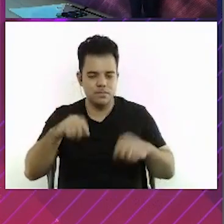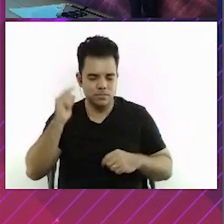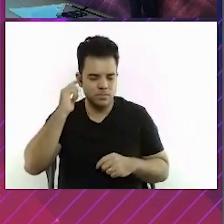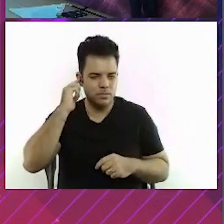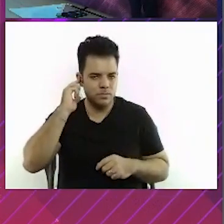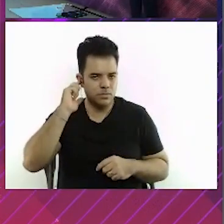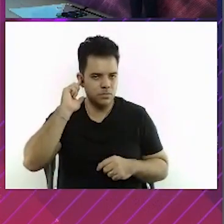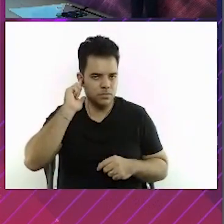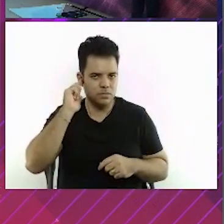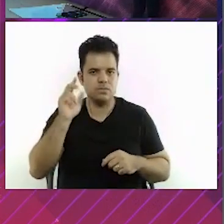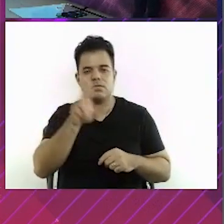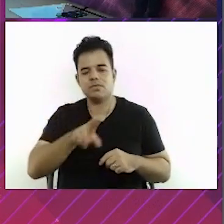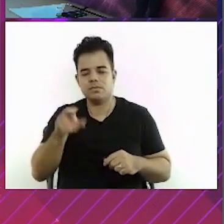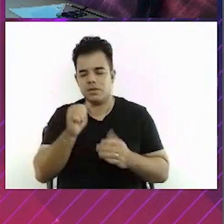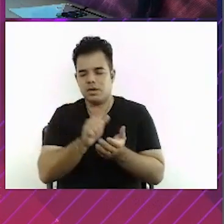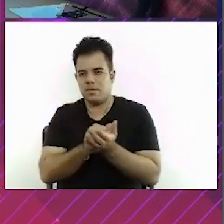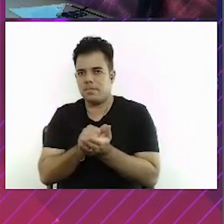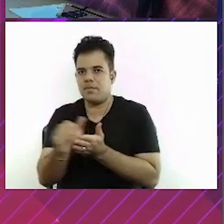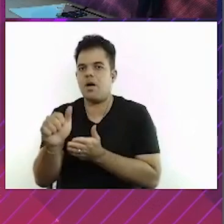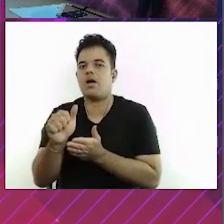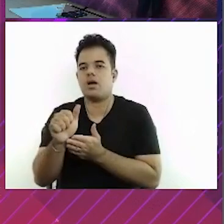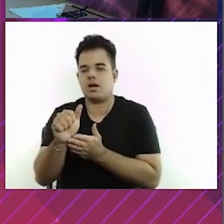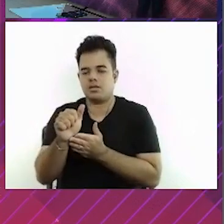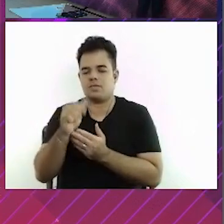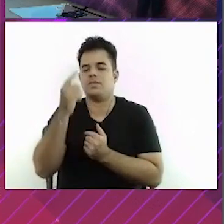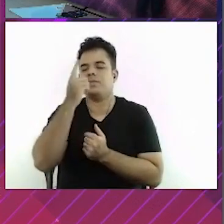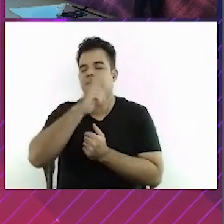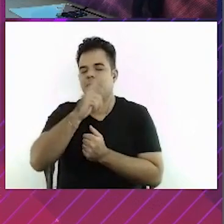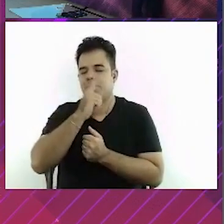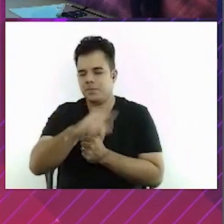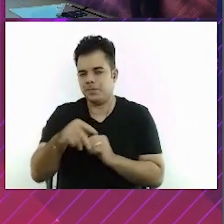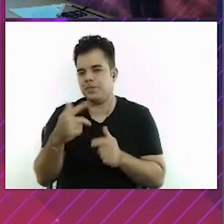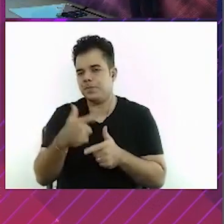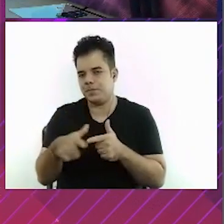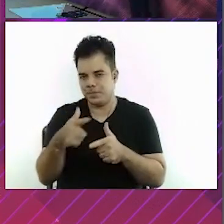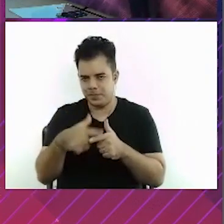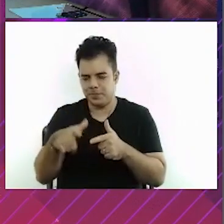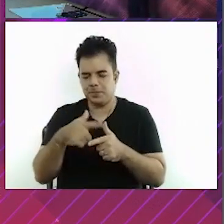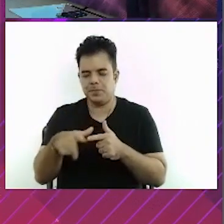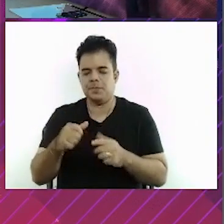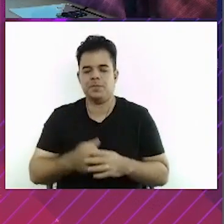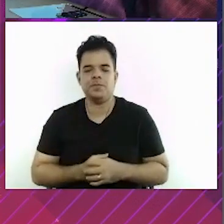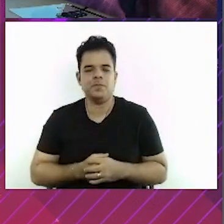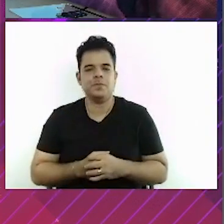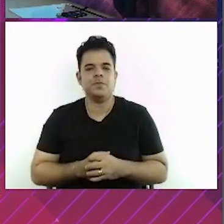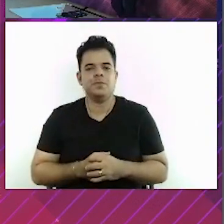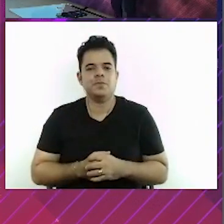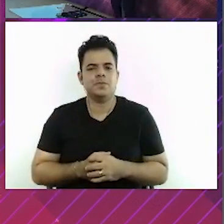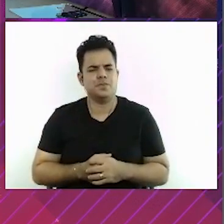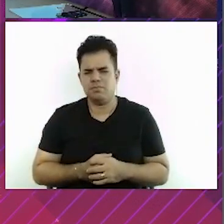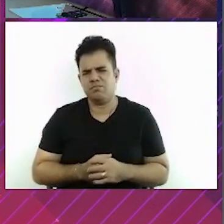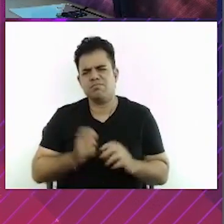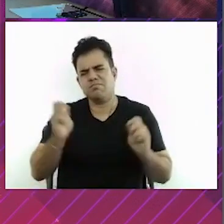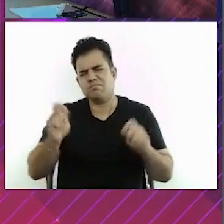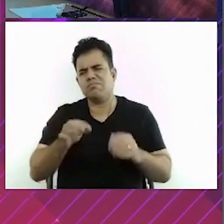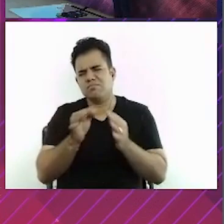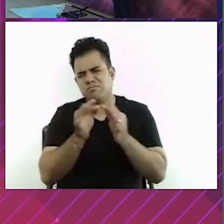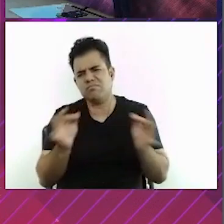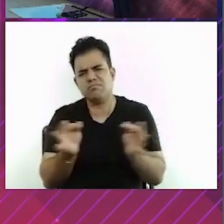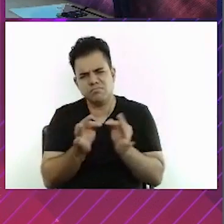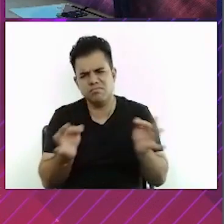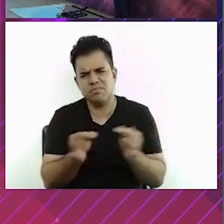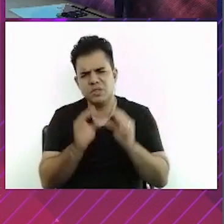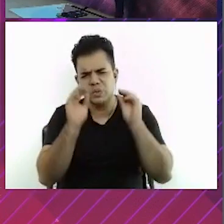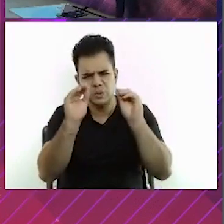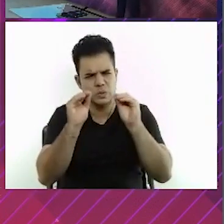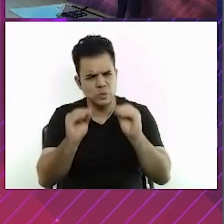descarta completamente. Você tem alguém especialista em lidar com aqueles problemas. É bem simples de